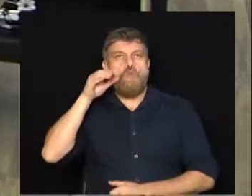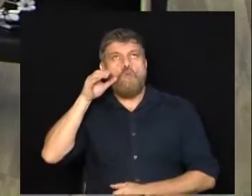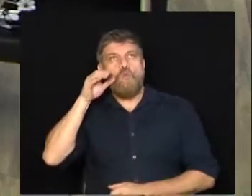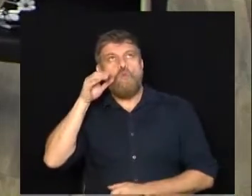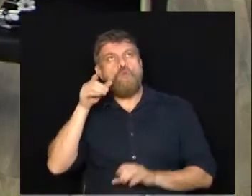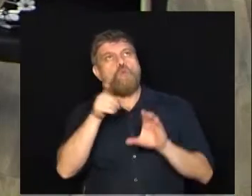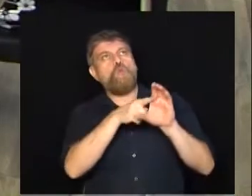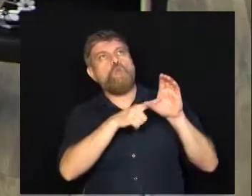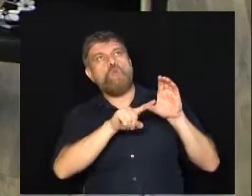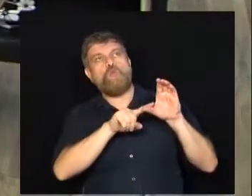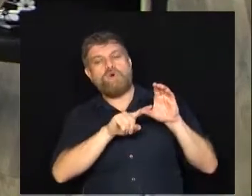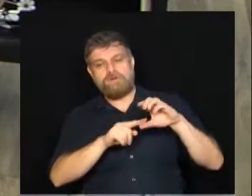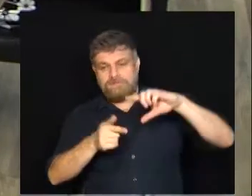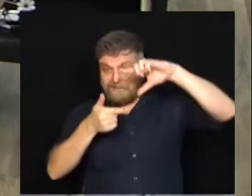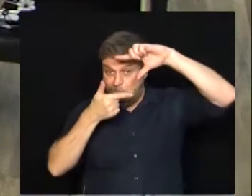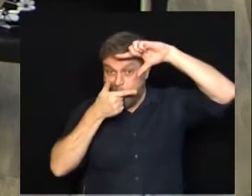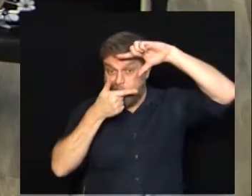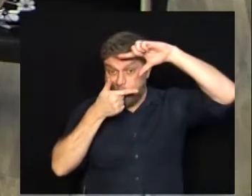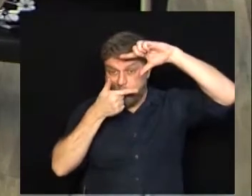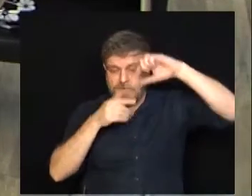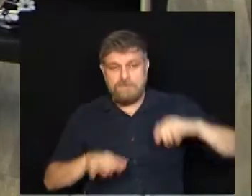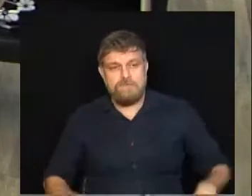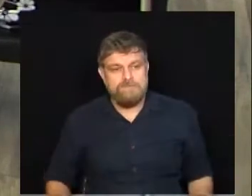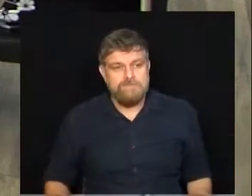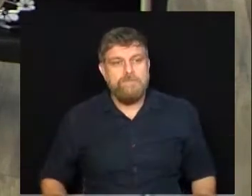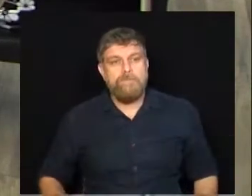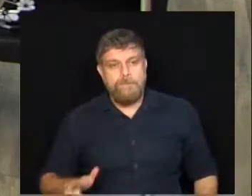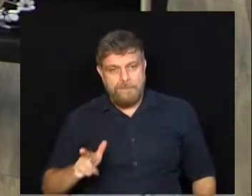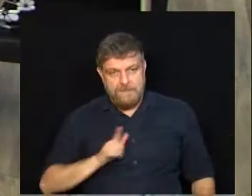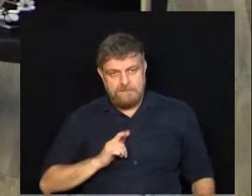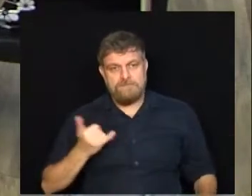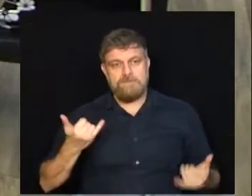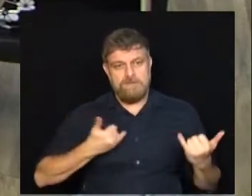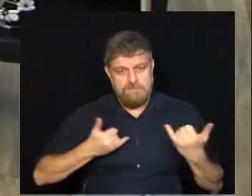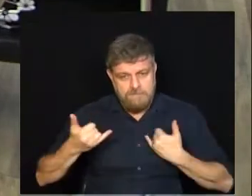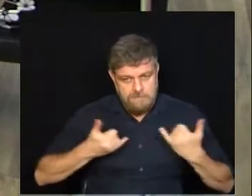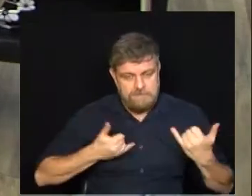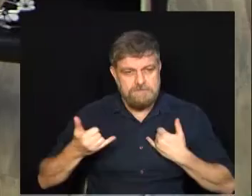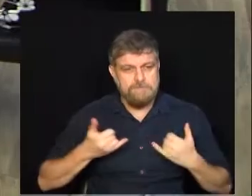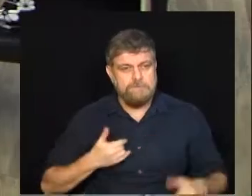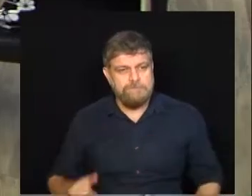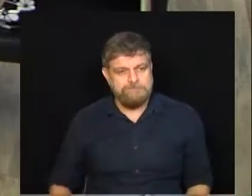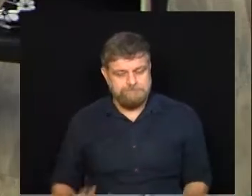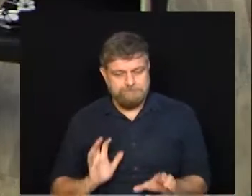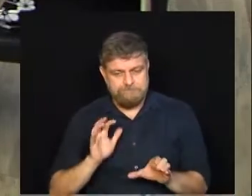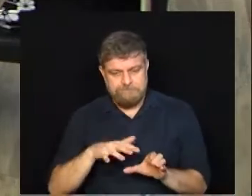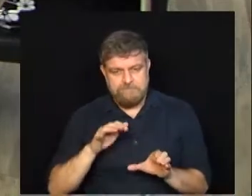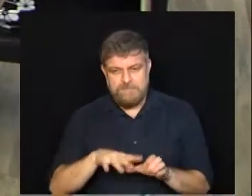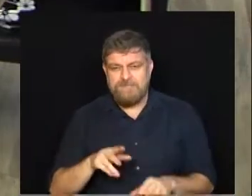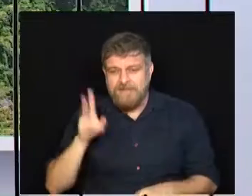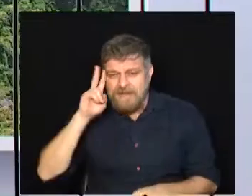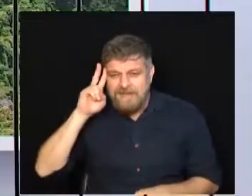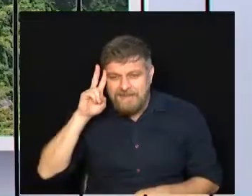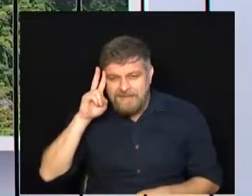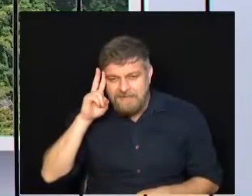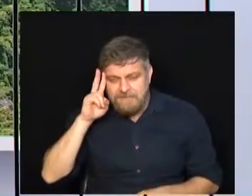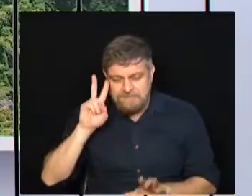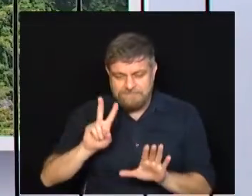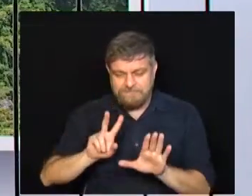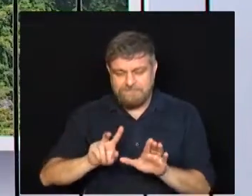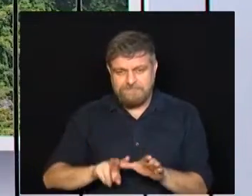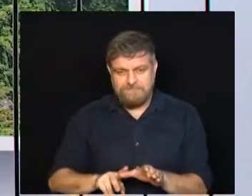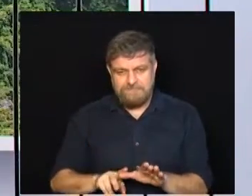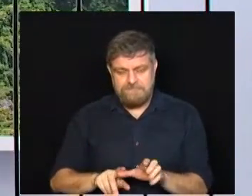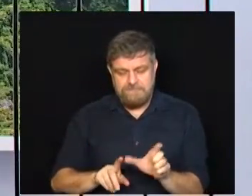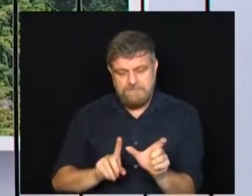tabu. Né? Exatamente. Tem alguns dados, né, que é o dito sair do armário de forma tardia,